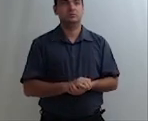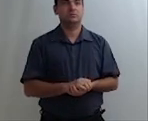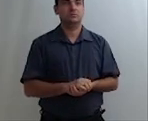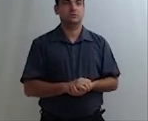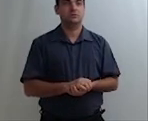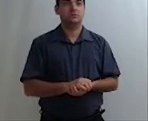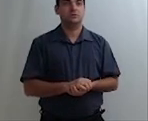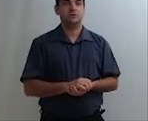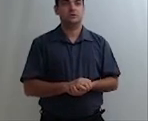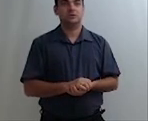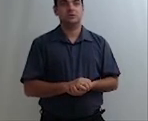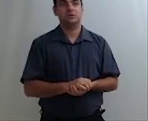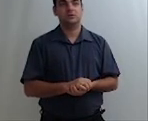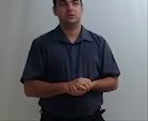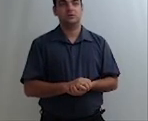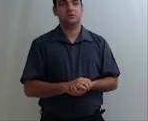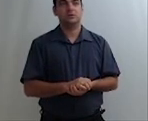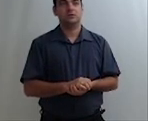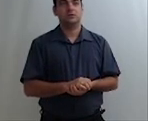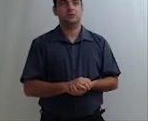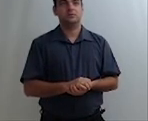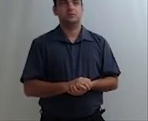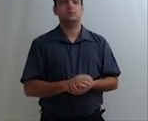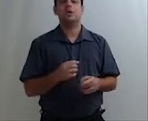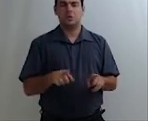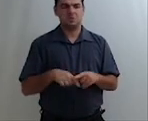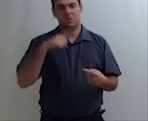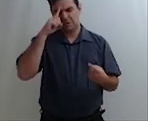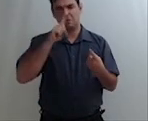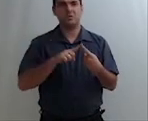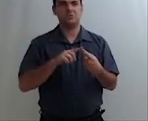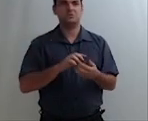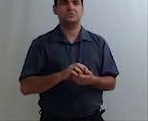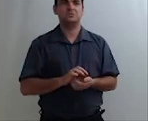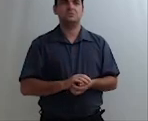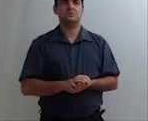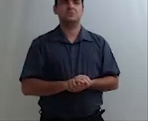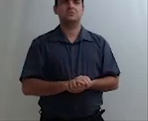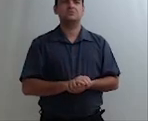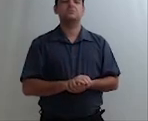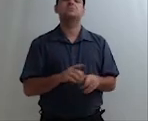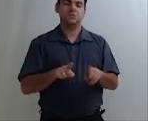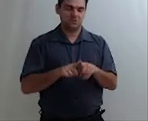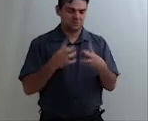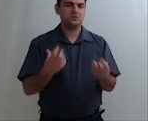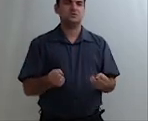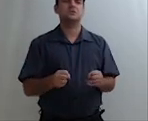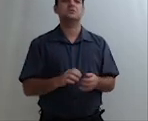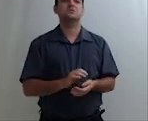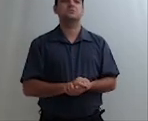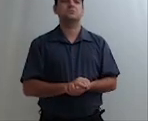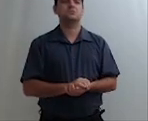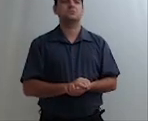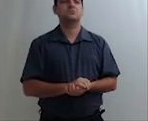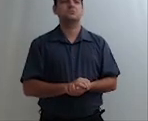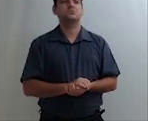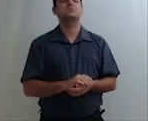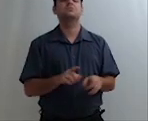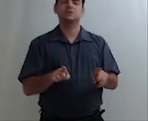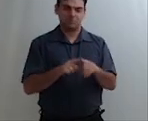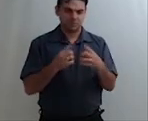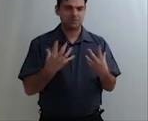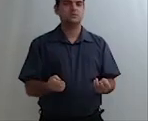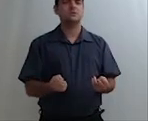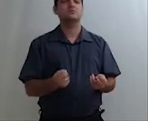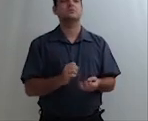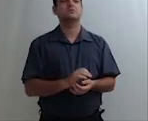Sebastião eu acompanho senhor presidente Rogério me acompanha min nef acompanha eu